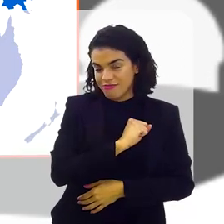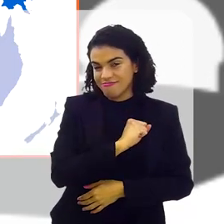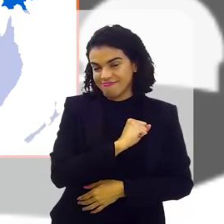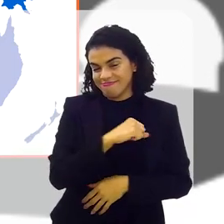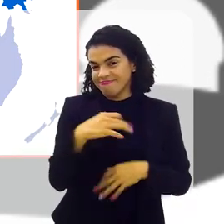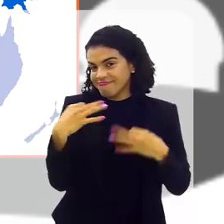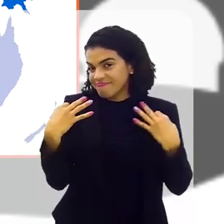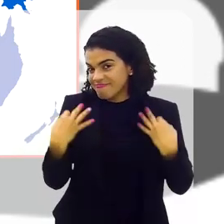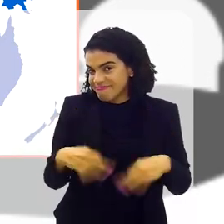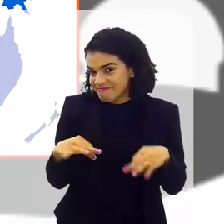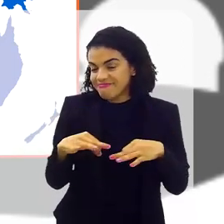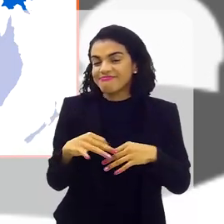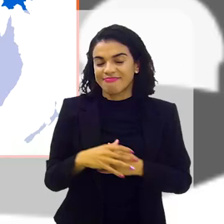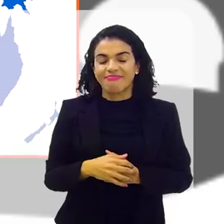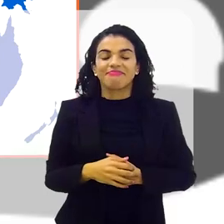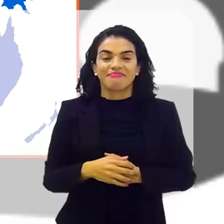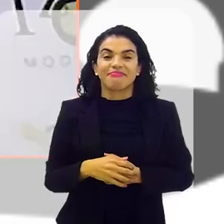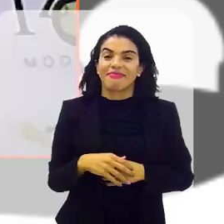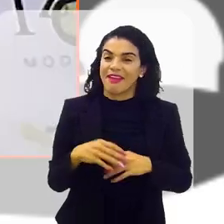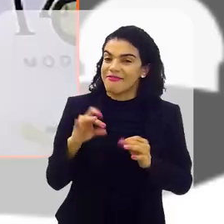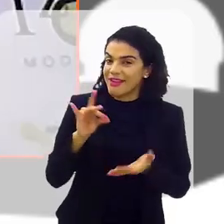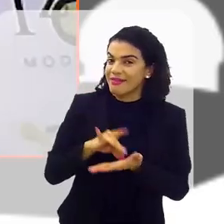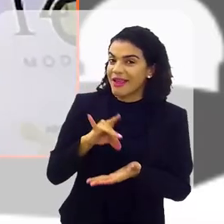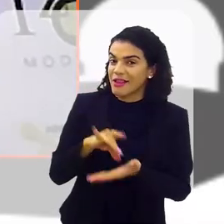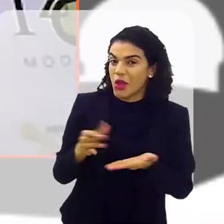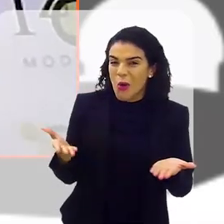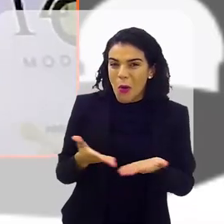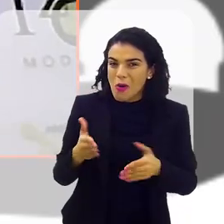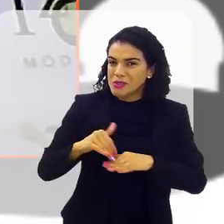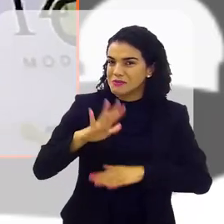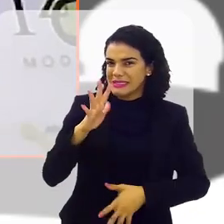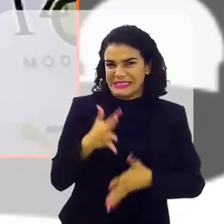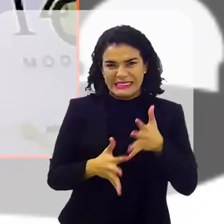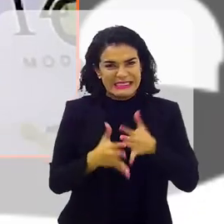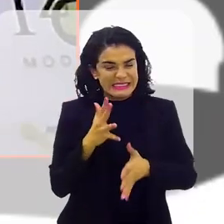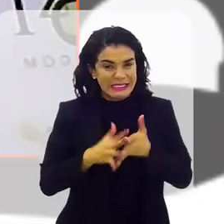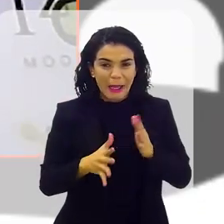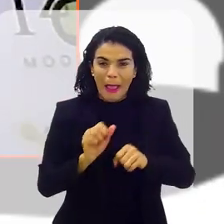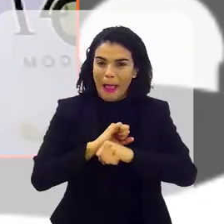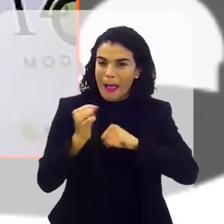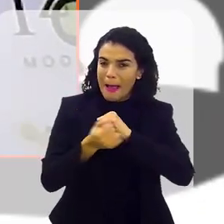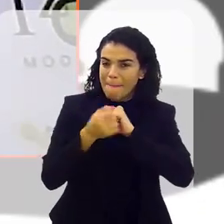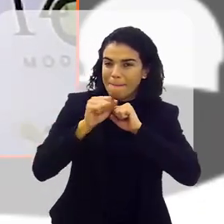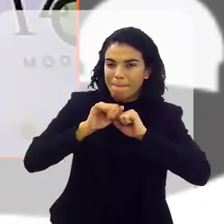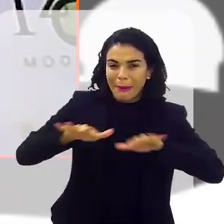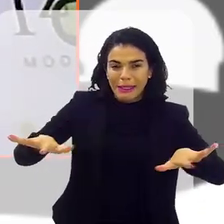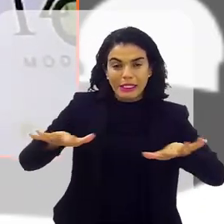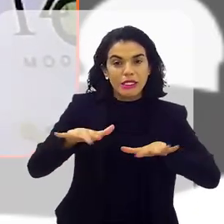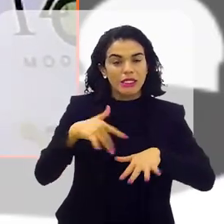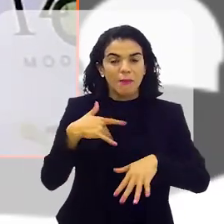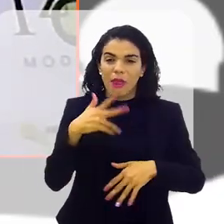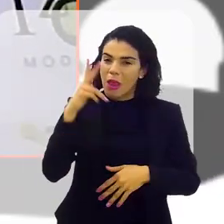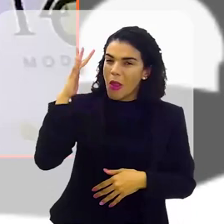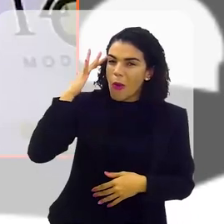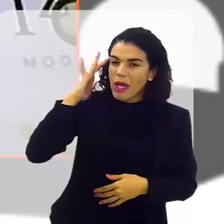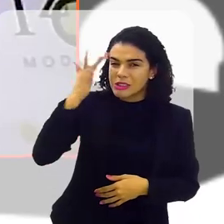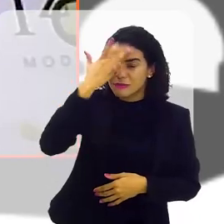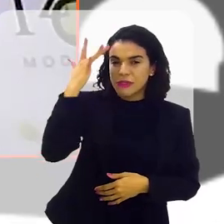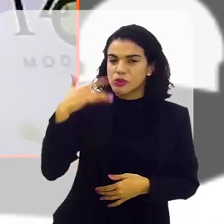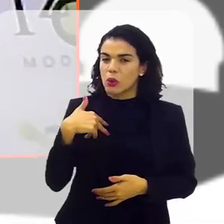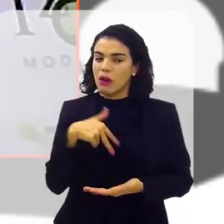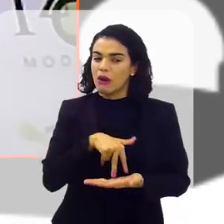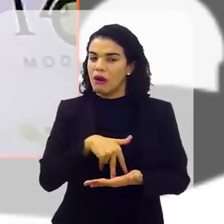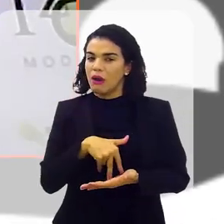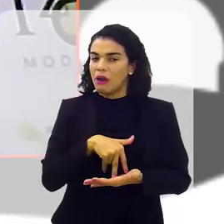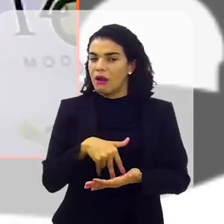parte mais cara da vida né É verdade hoje em dia então tá bem mais complicado essa pandemia eu acho que deu uma balançada